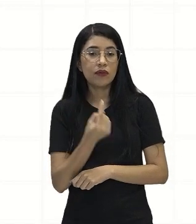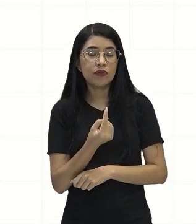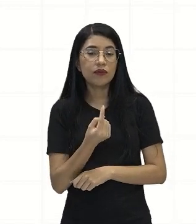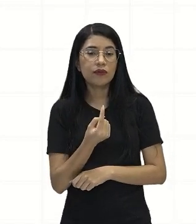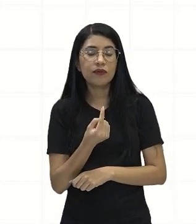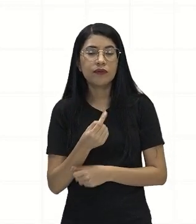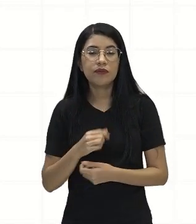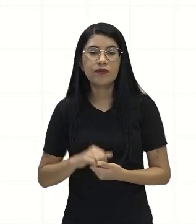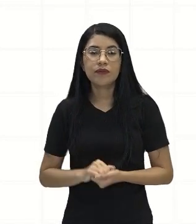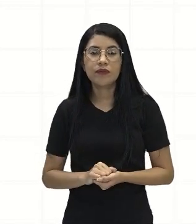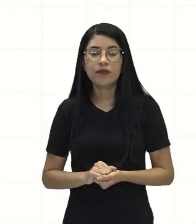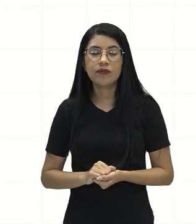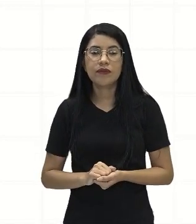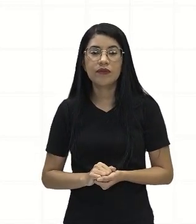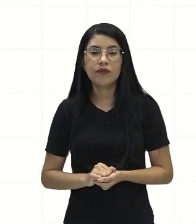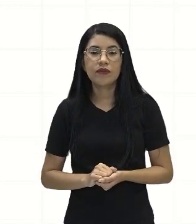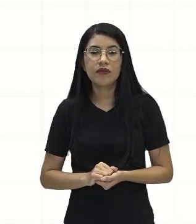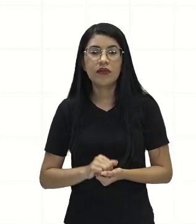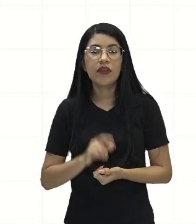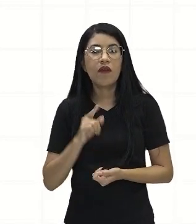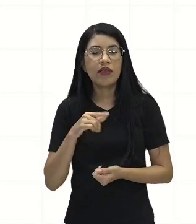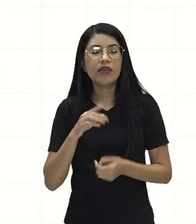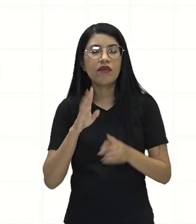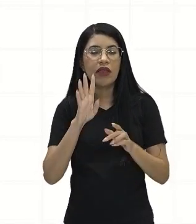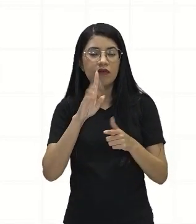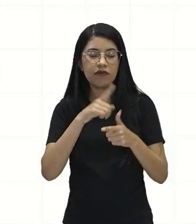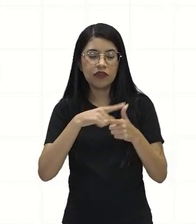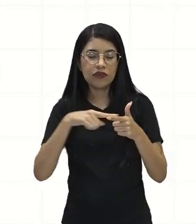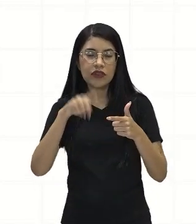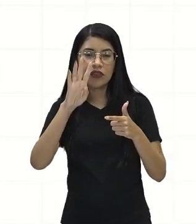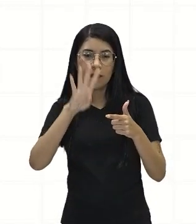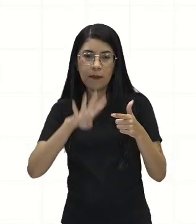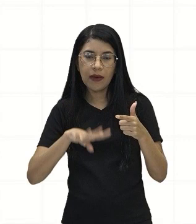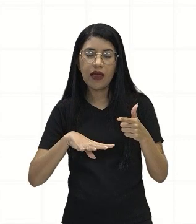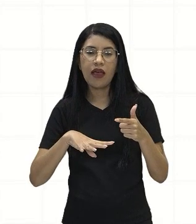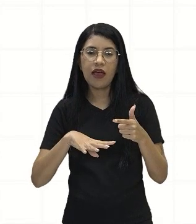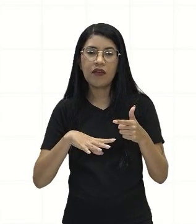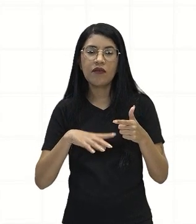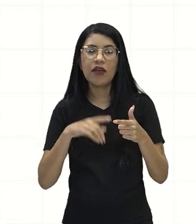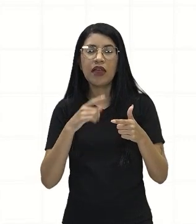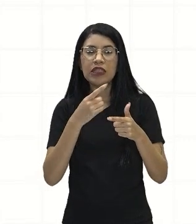olha. É assim que você vai fatorando, você vai utilizando os critérios de